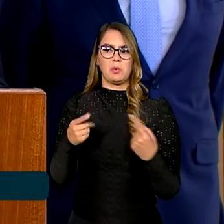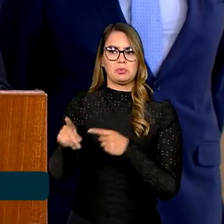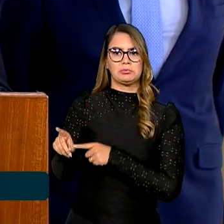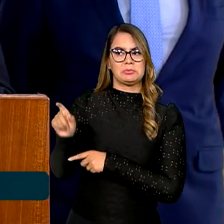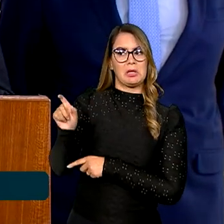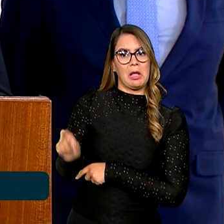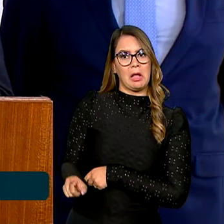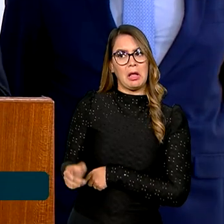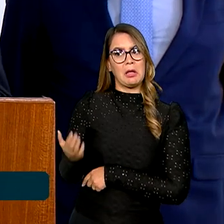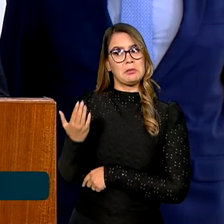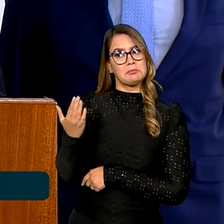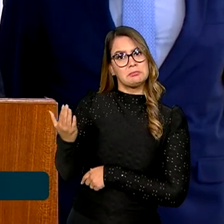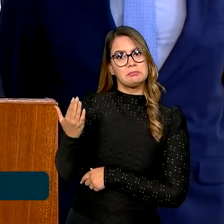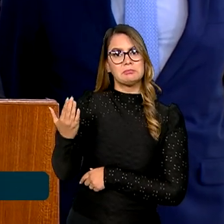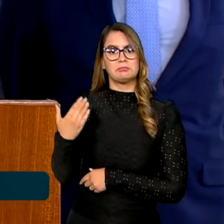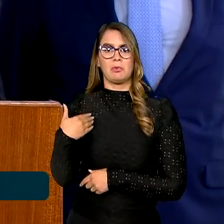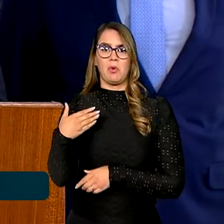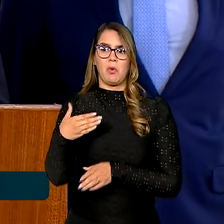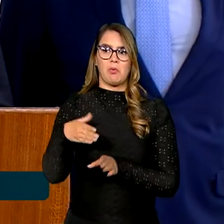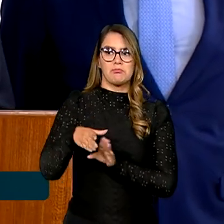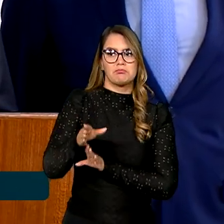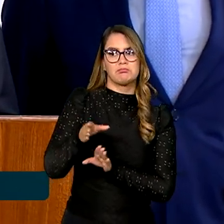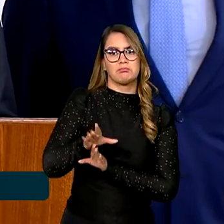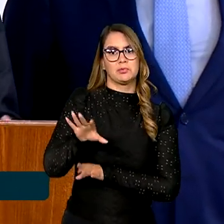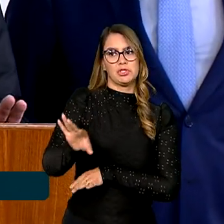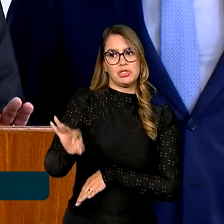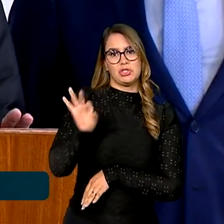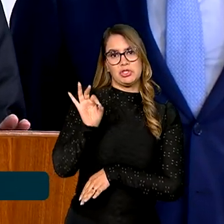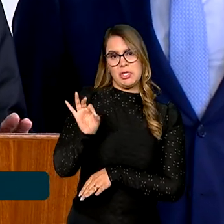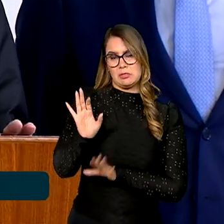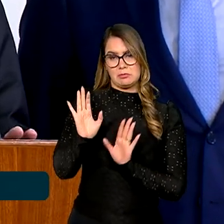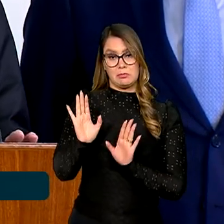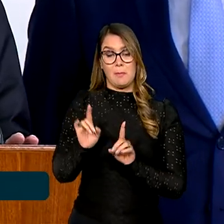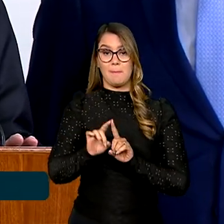tenho, sabe, alguma indicação para fazer. Eu